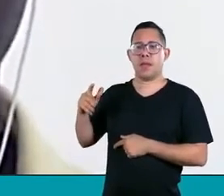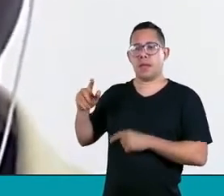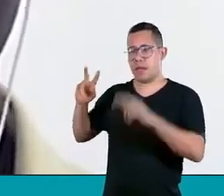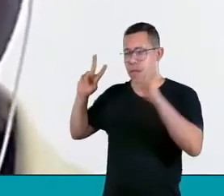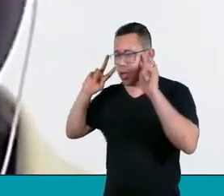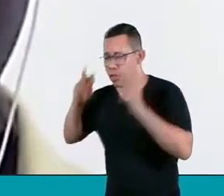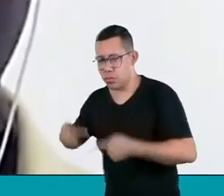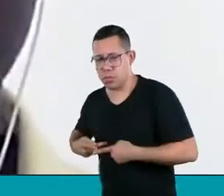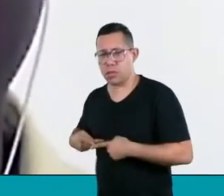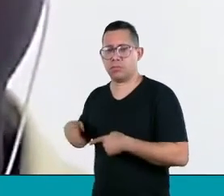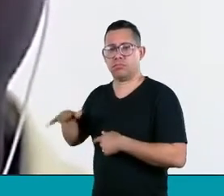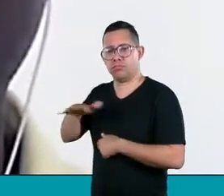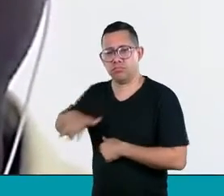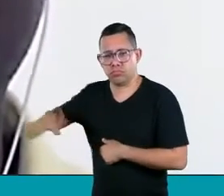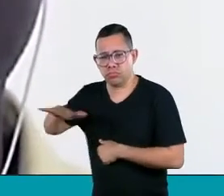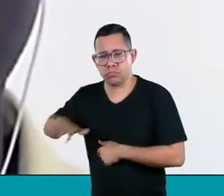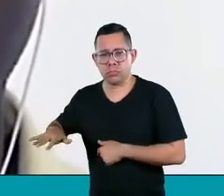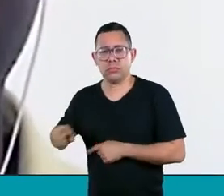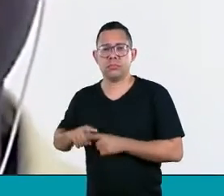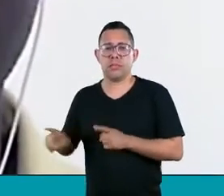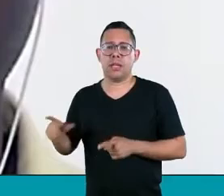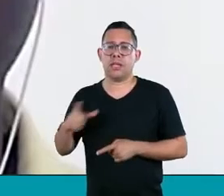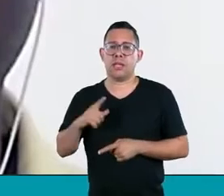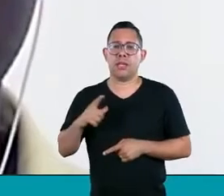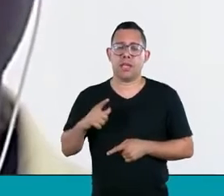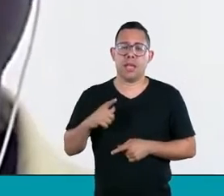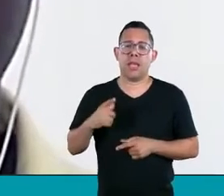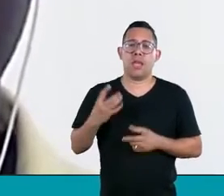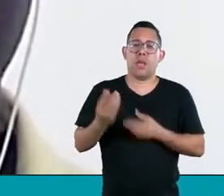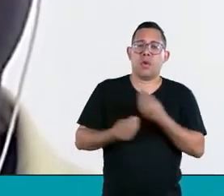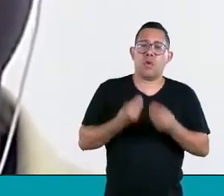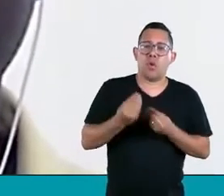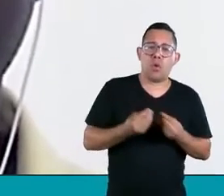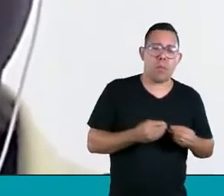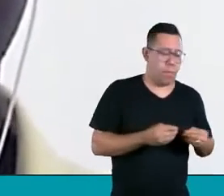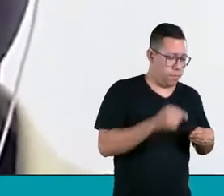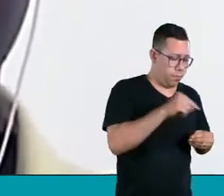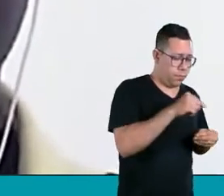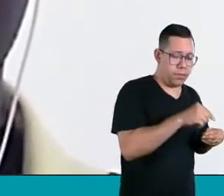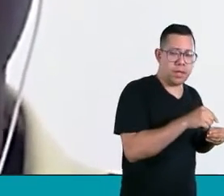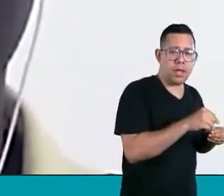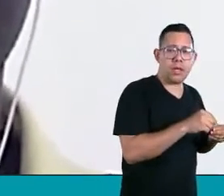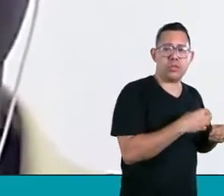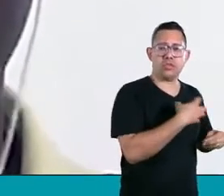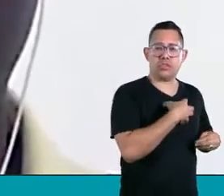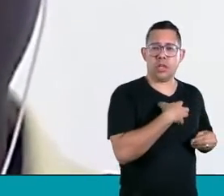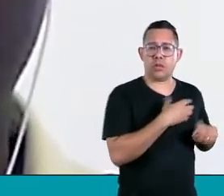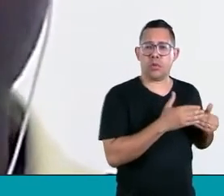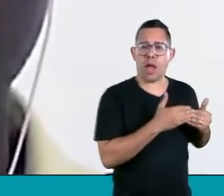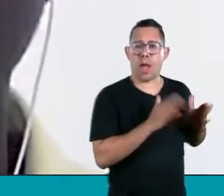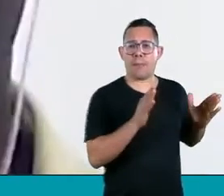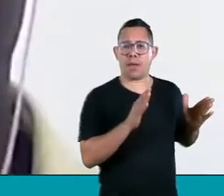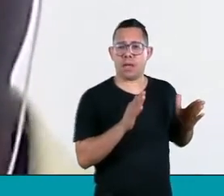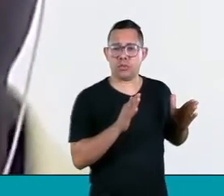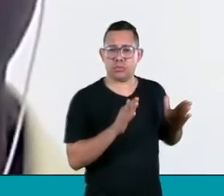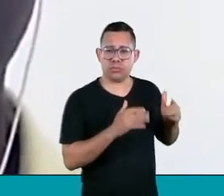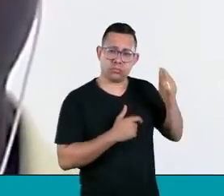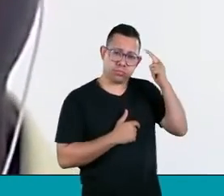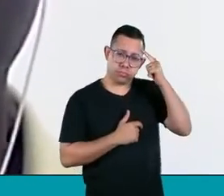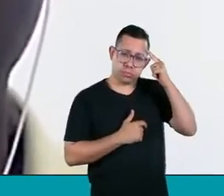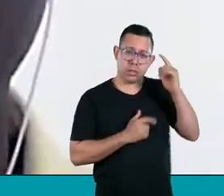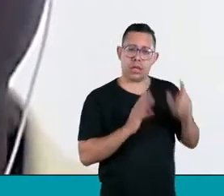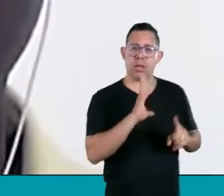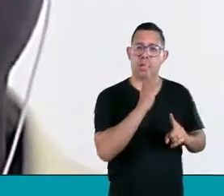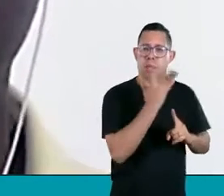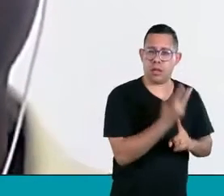da ciência está perpassado pela ideia de sua produção de maneira aberta, regida pelos princípios do acaso, o